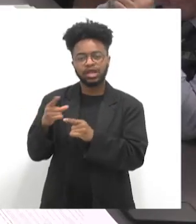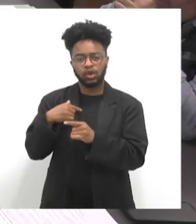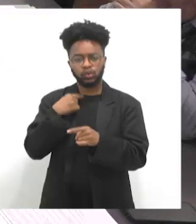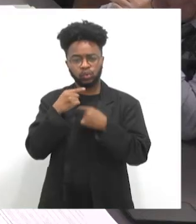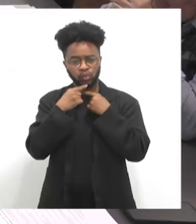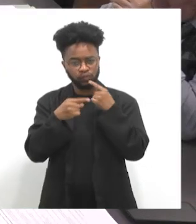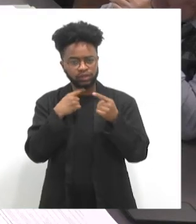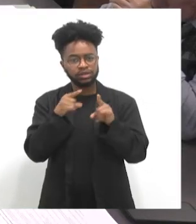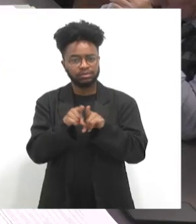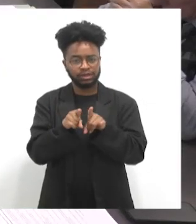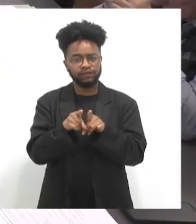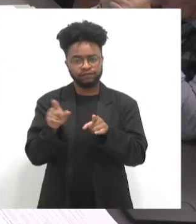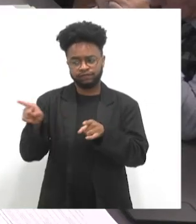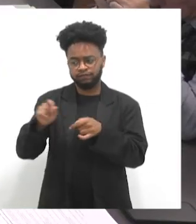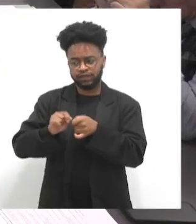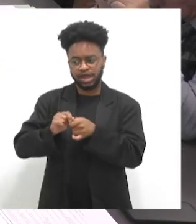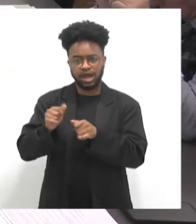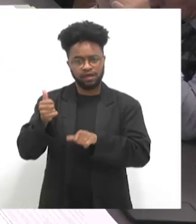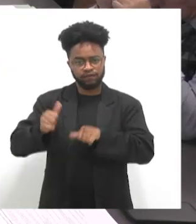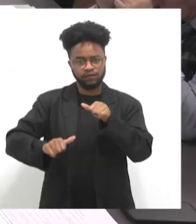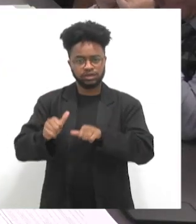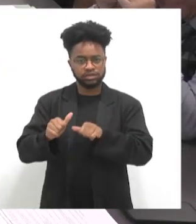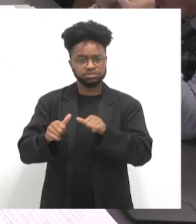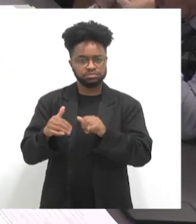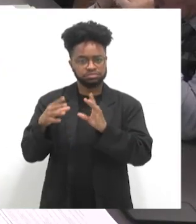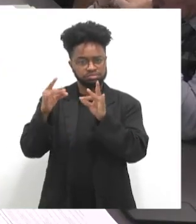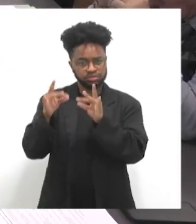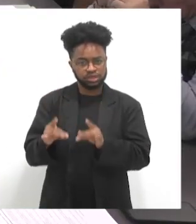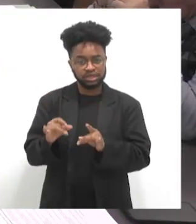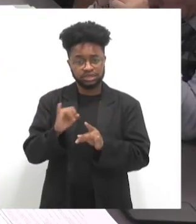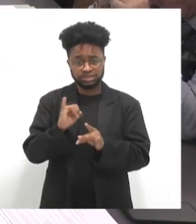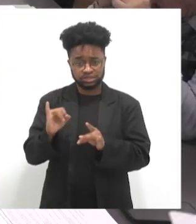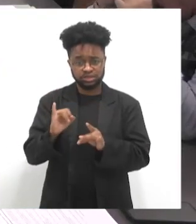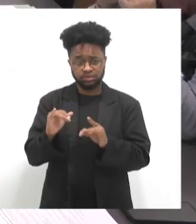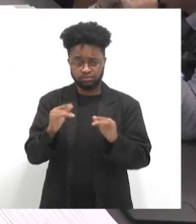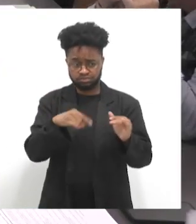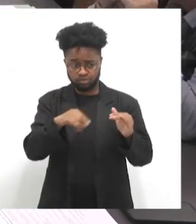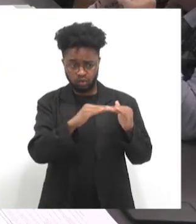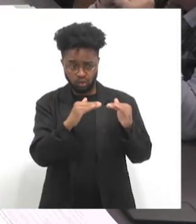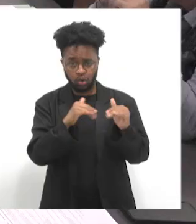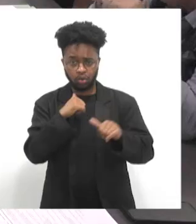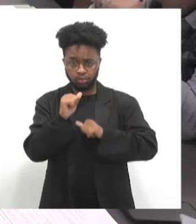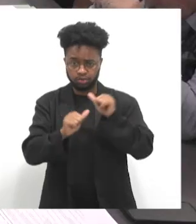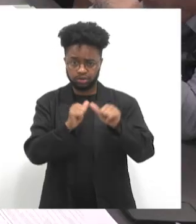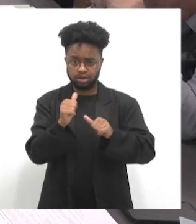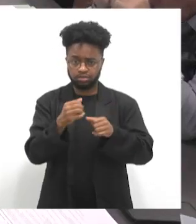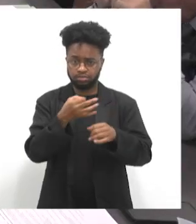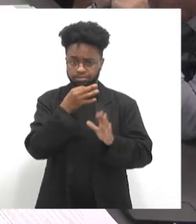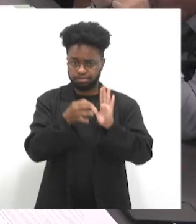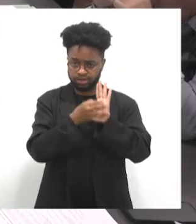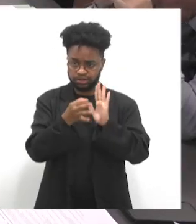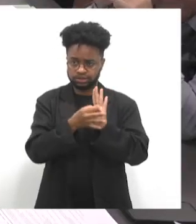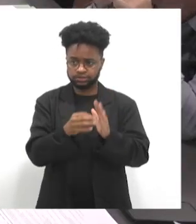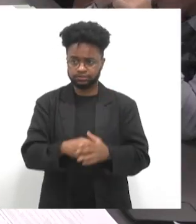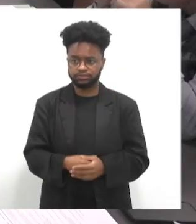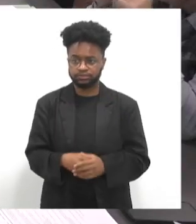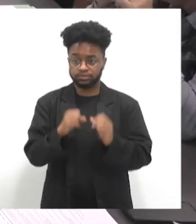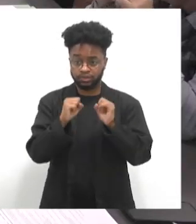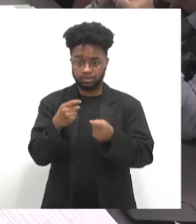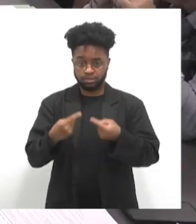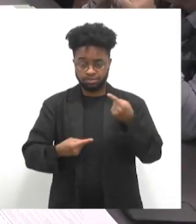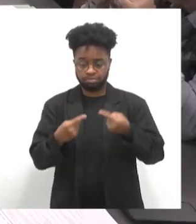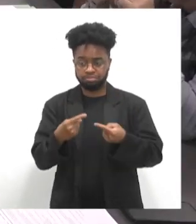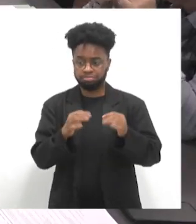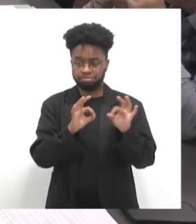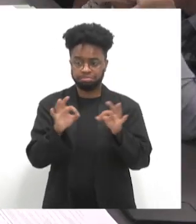então, se houver concordância aí, eu vou trocar o parecer pela prejudicabilidade. Ok, presidente. Então, Presidente. em discussão,